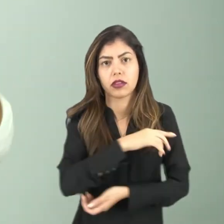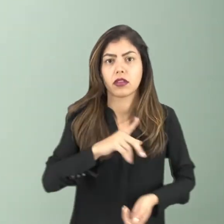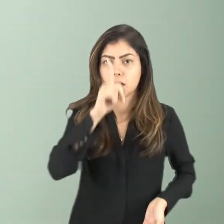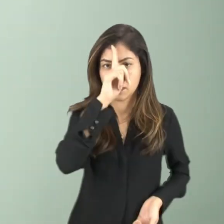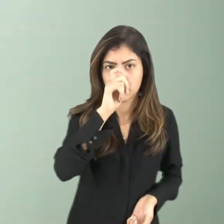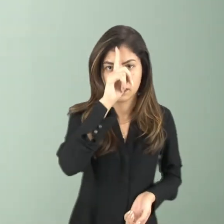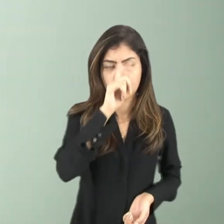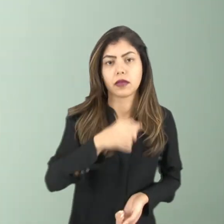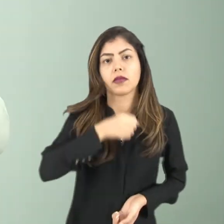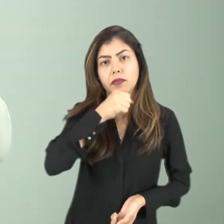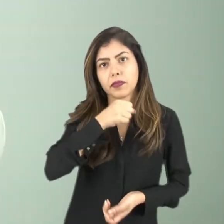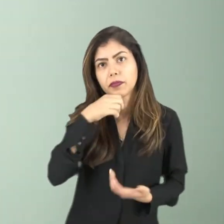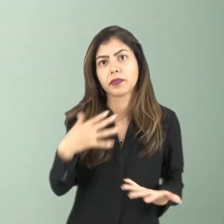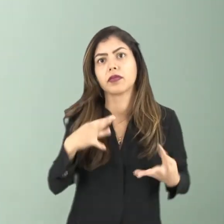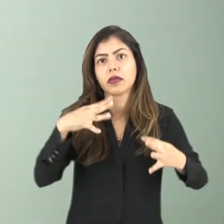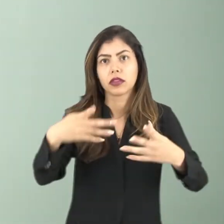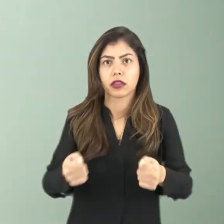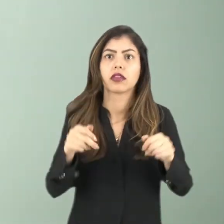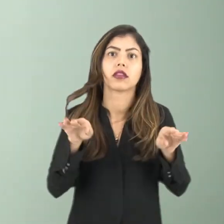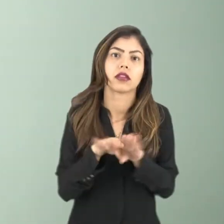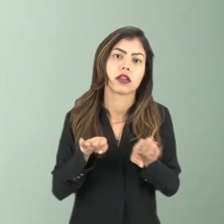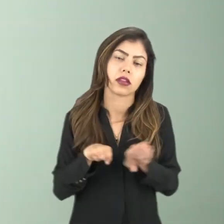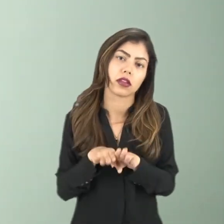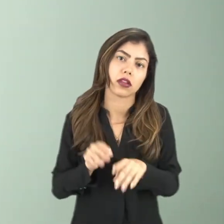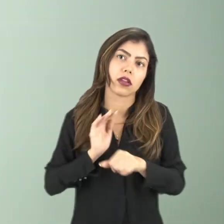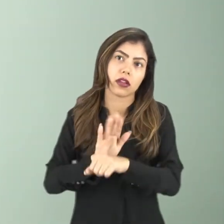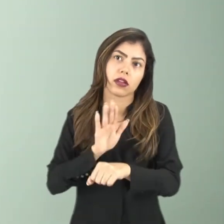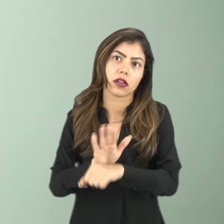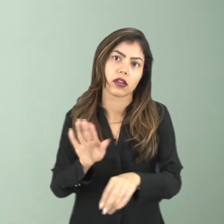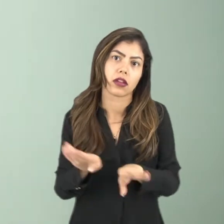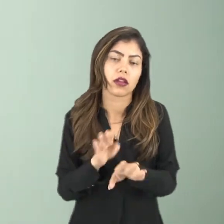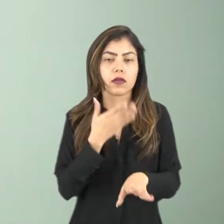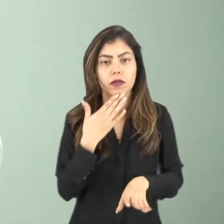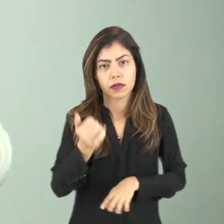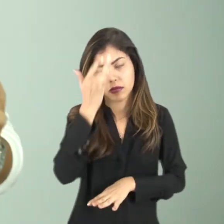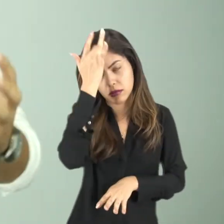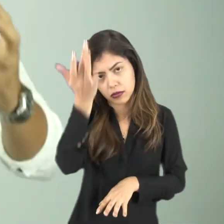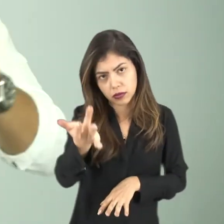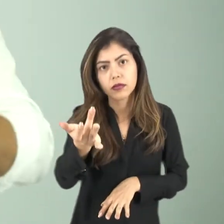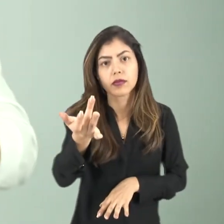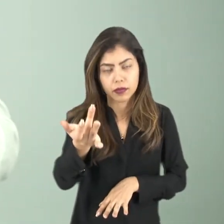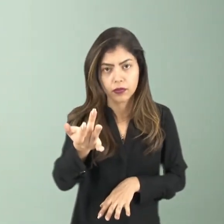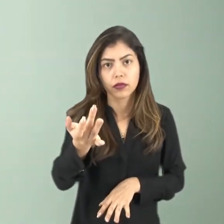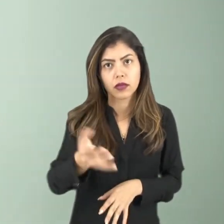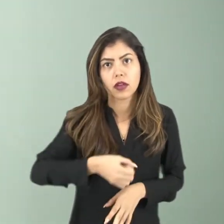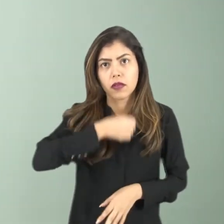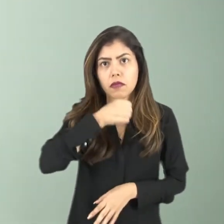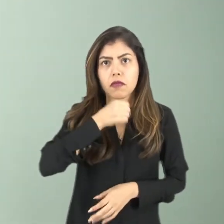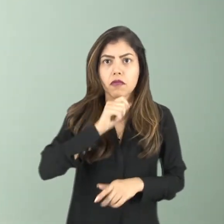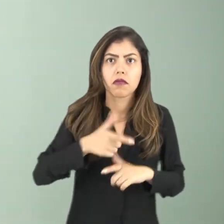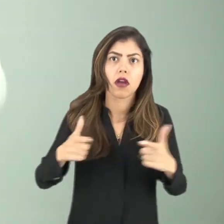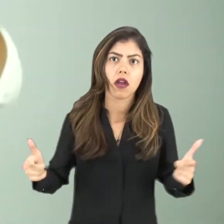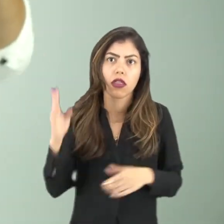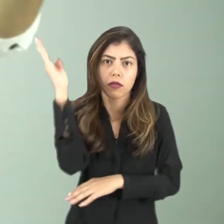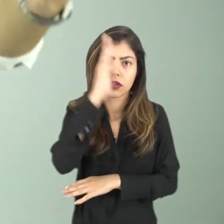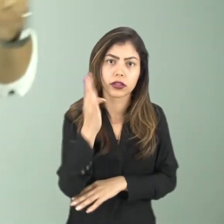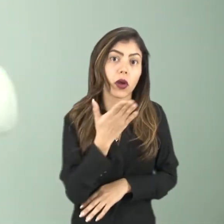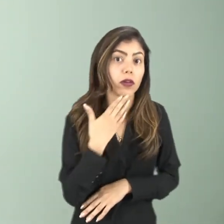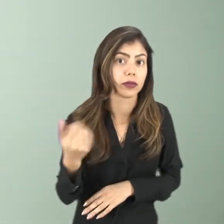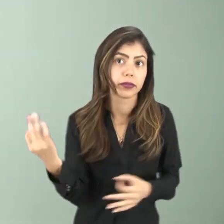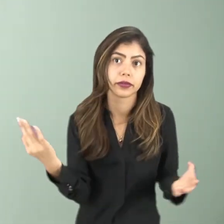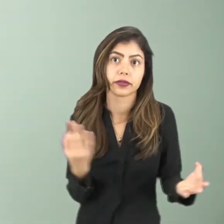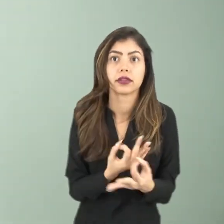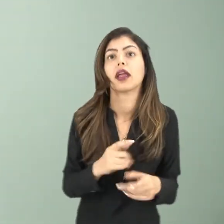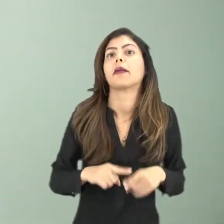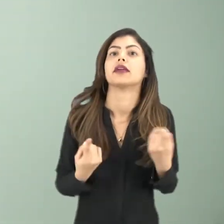temos vacina, nós temos Hospital do Idoso, então tudo isso corrobora, facilita, tá? Um envelhecimento maior no